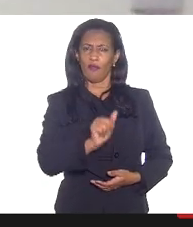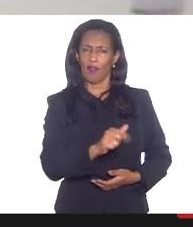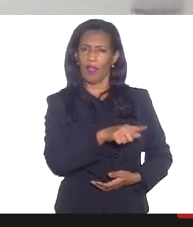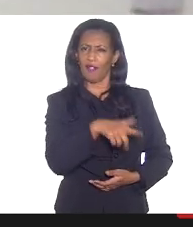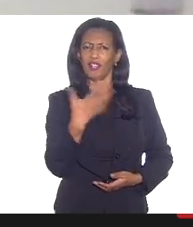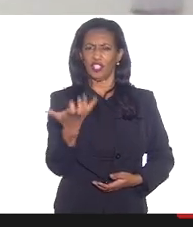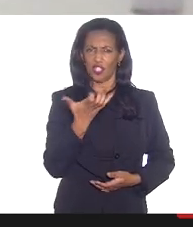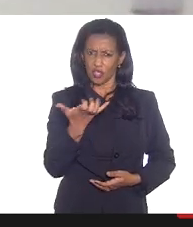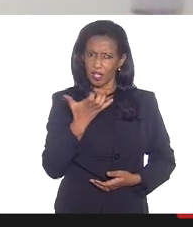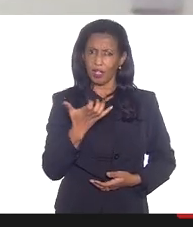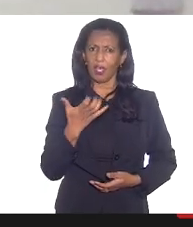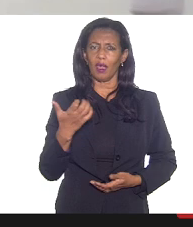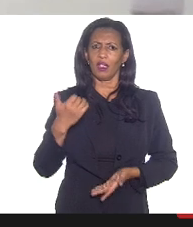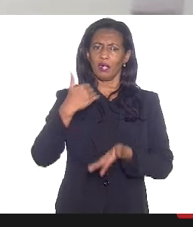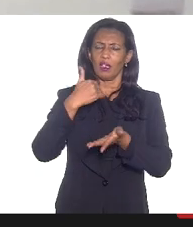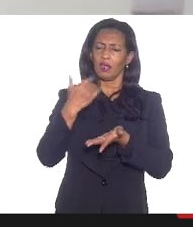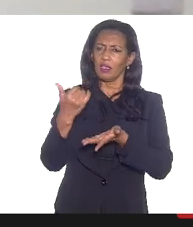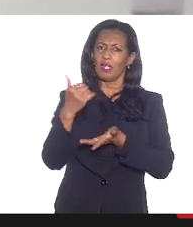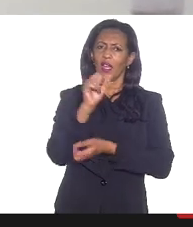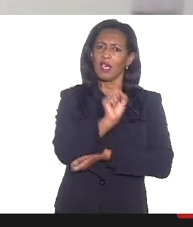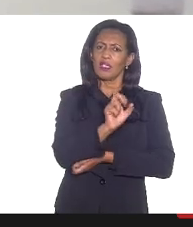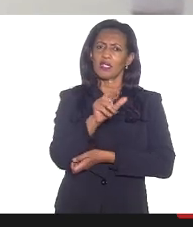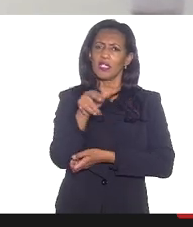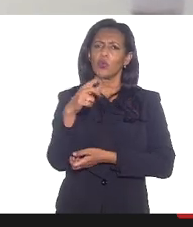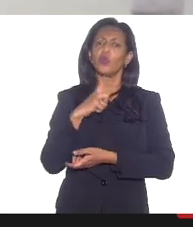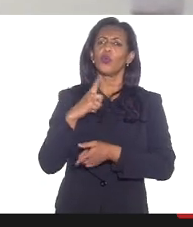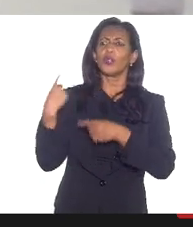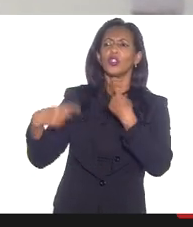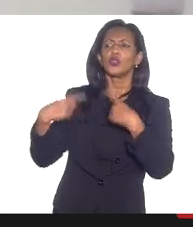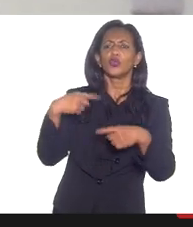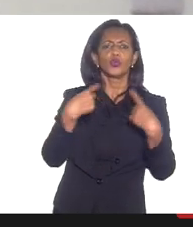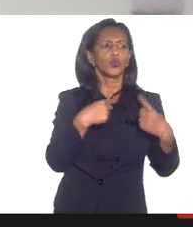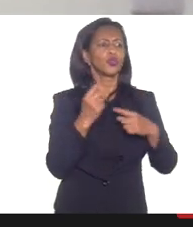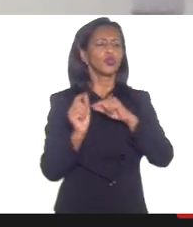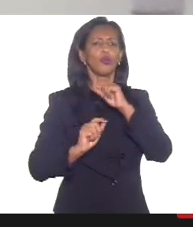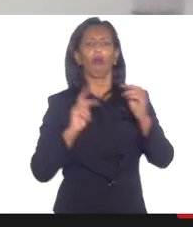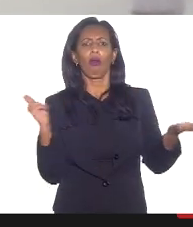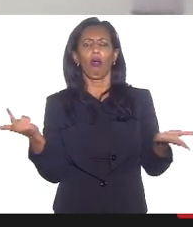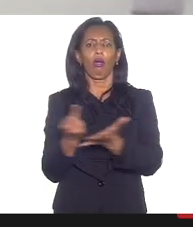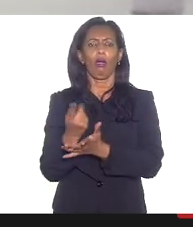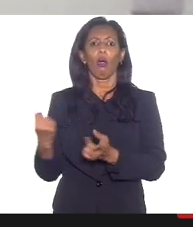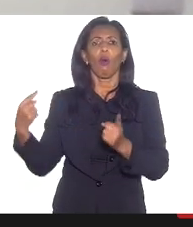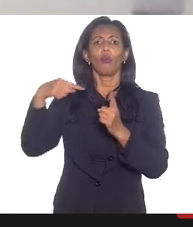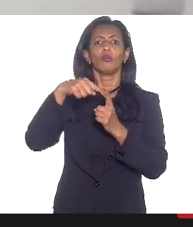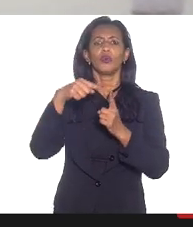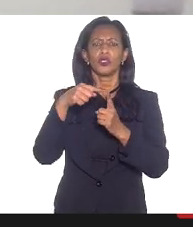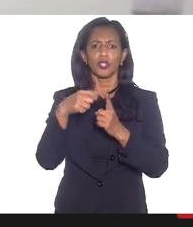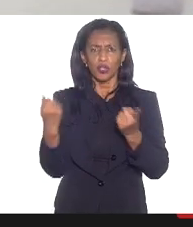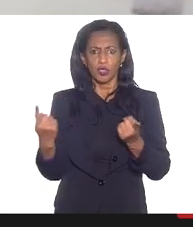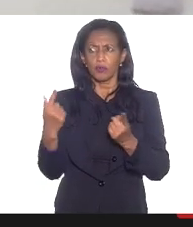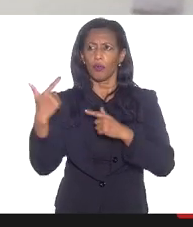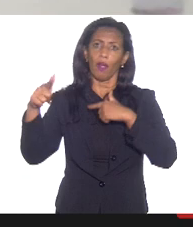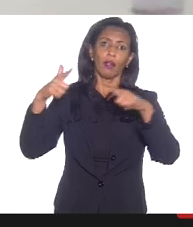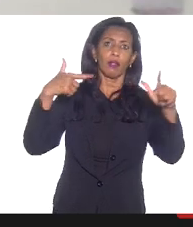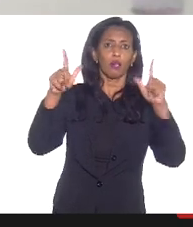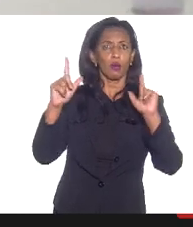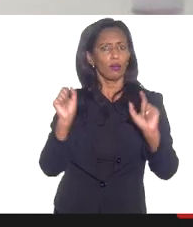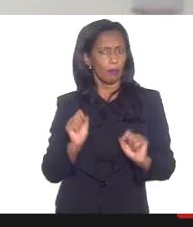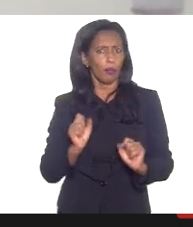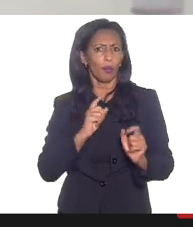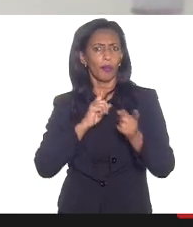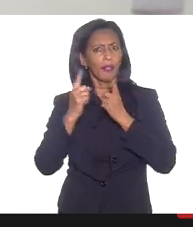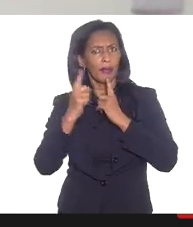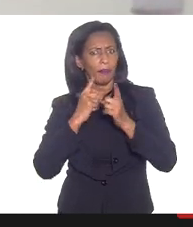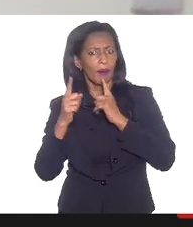que a SEDUC possa passar para a gente o que, que tem discutido, o que, que tem acumulado, justamente o objetivo da audiência, dentre outros, é poder debater